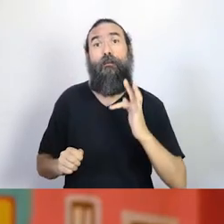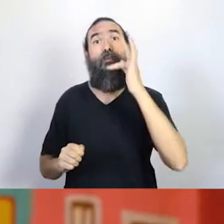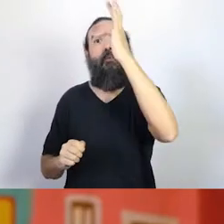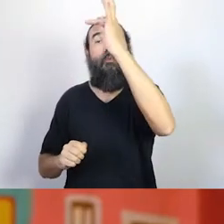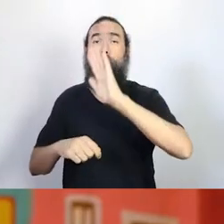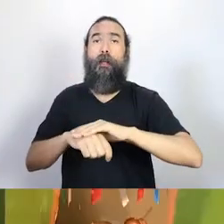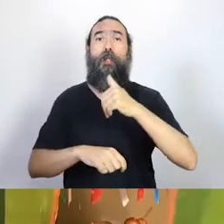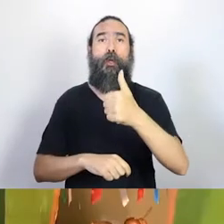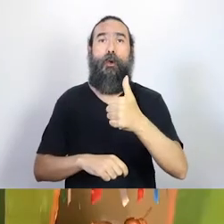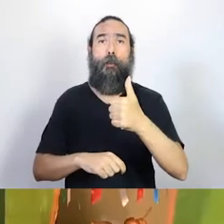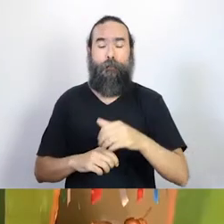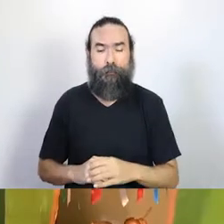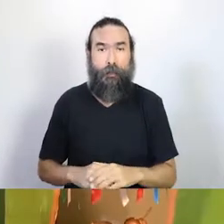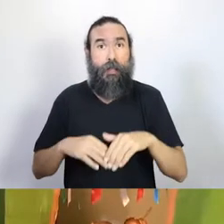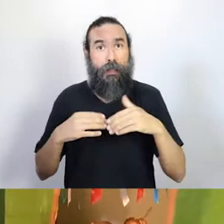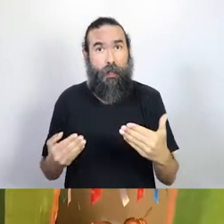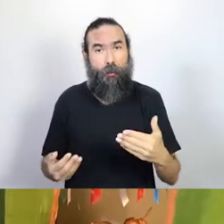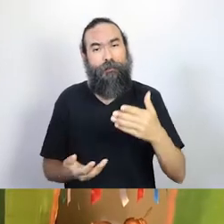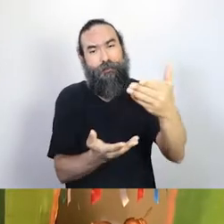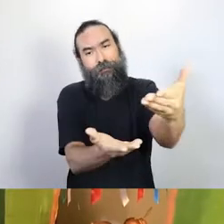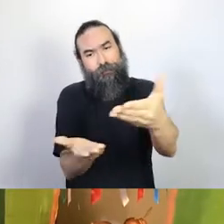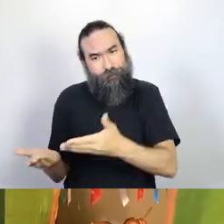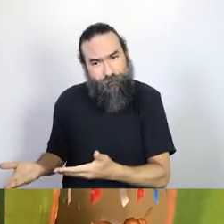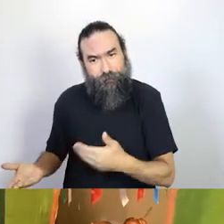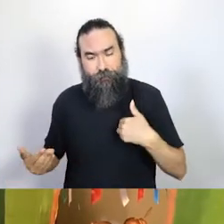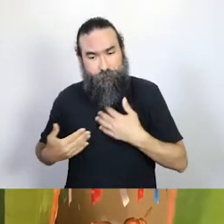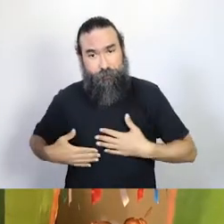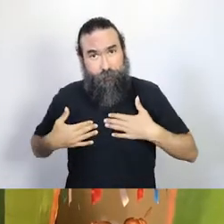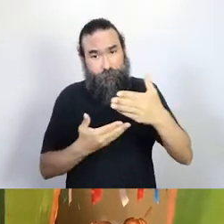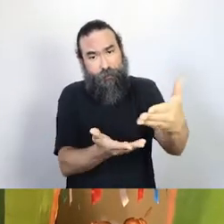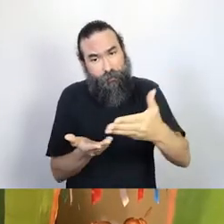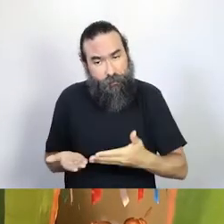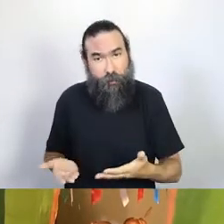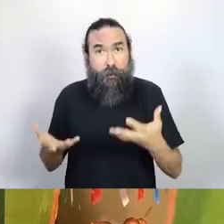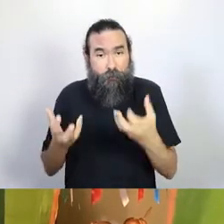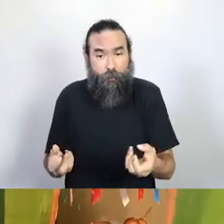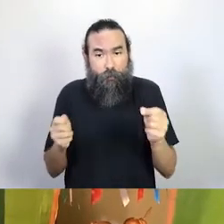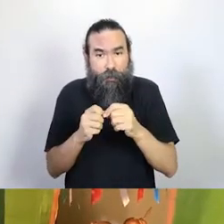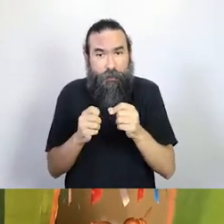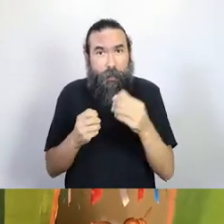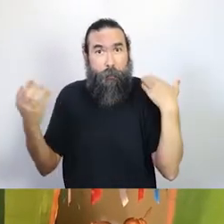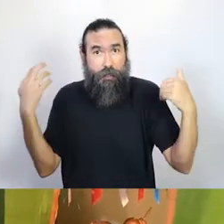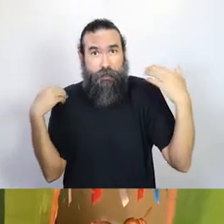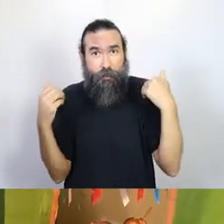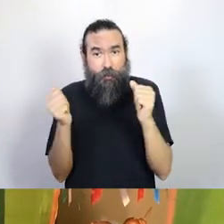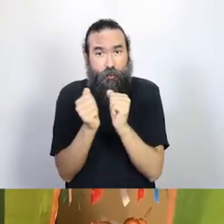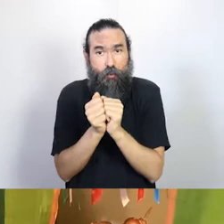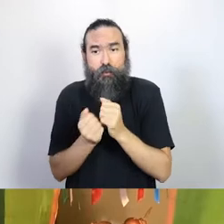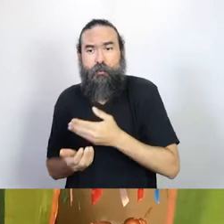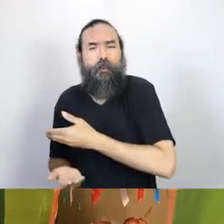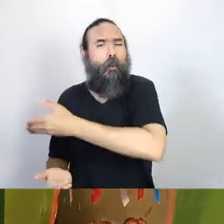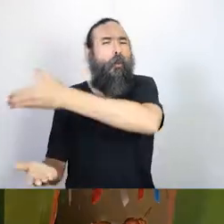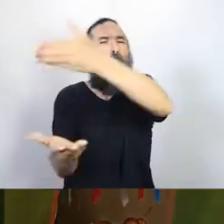melhor. Então, sejam muito bem-vindos e vamos fazer essa viagem juntos por esse Brasil